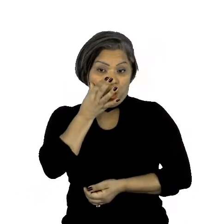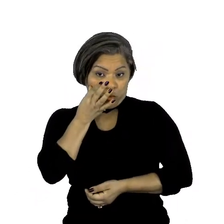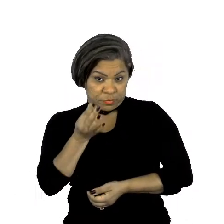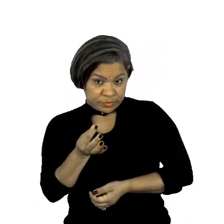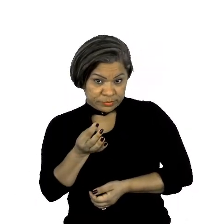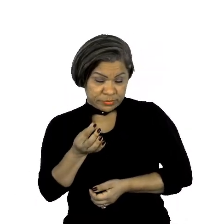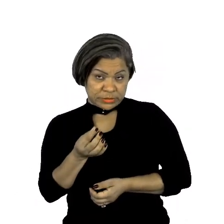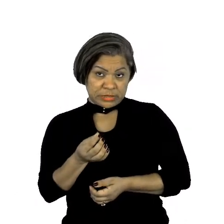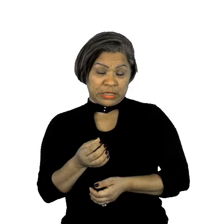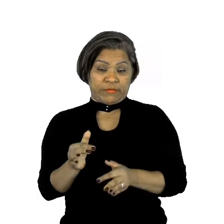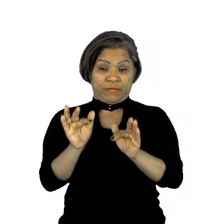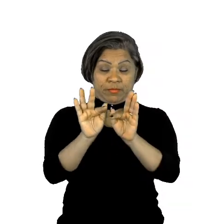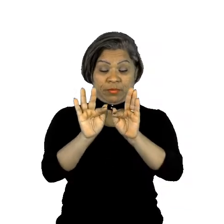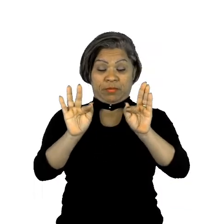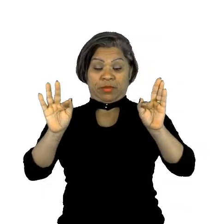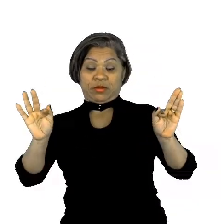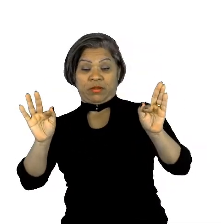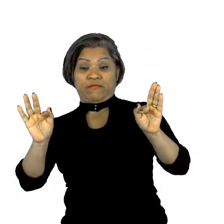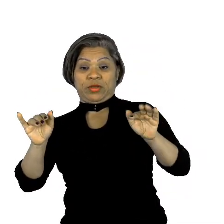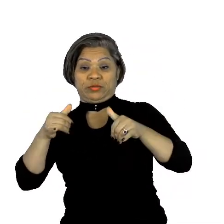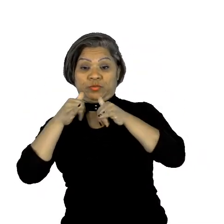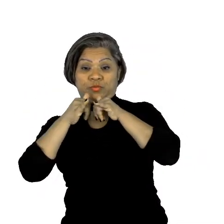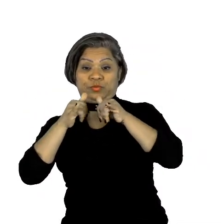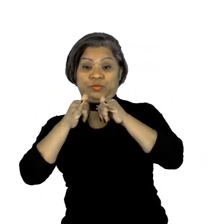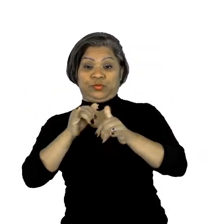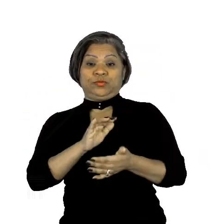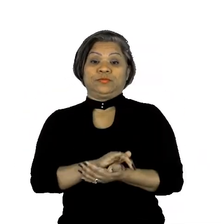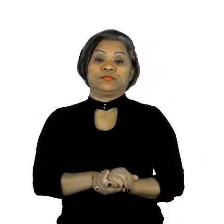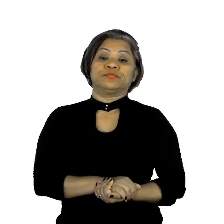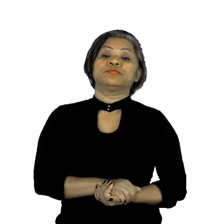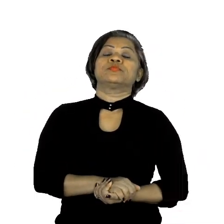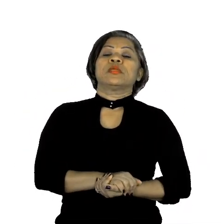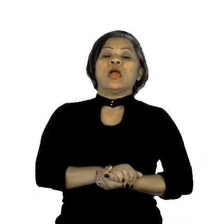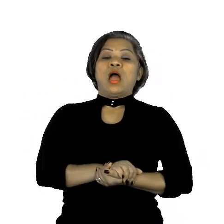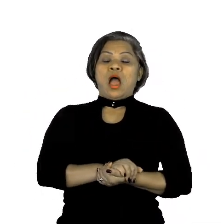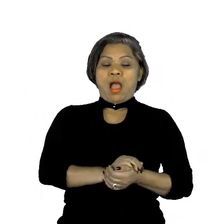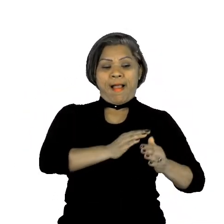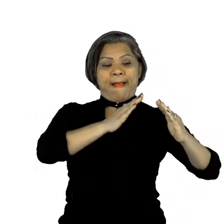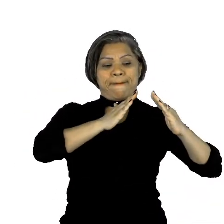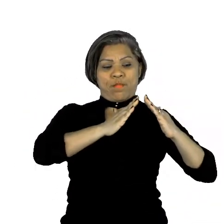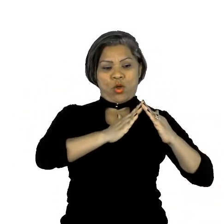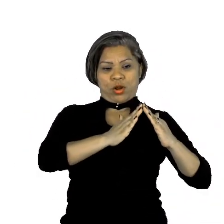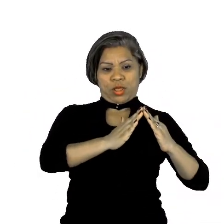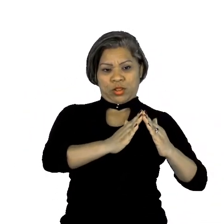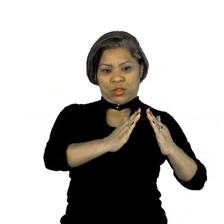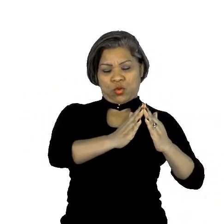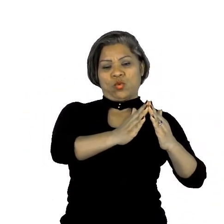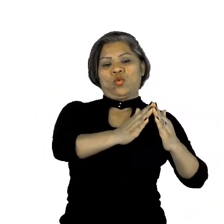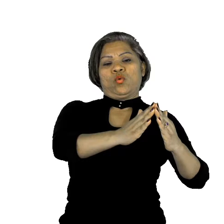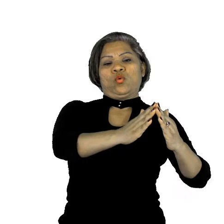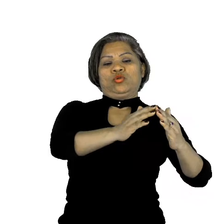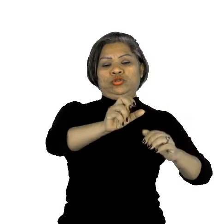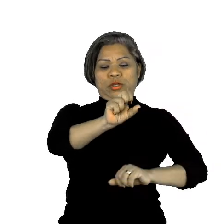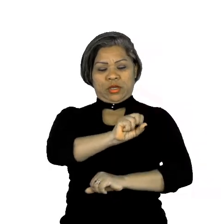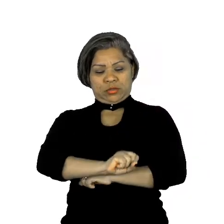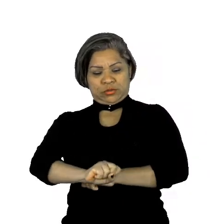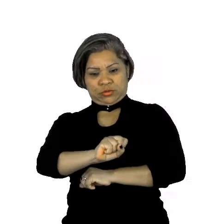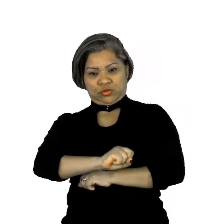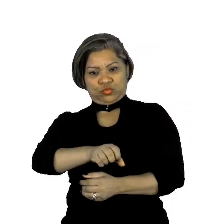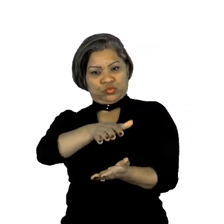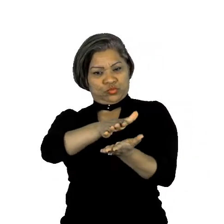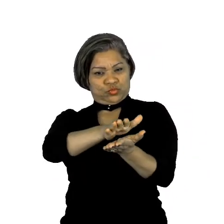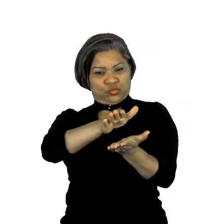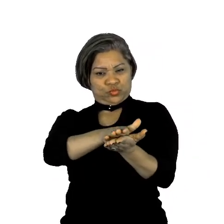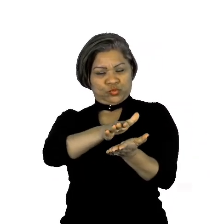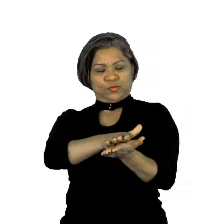notícia, abre aspas. Moradores da região sul de Palmas estão